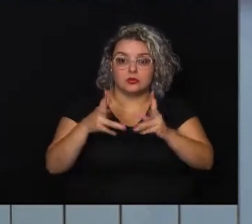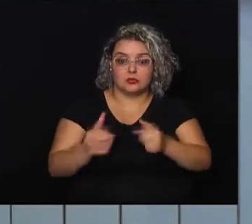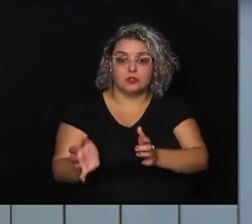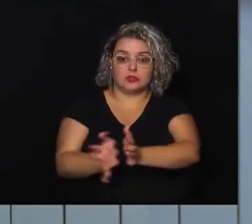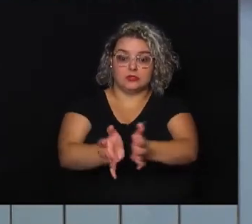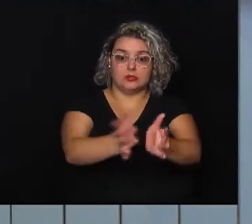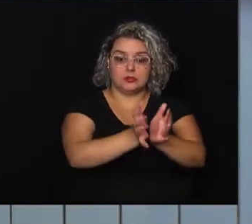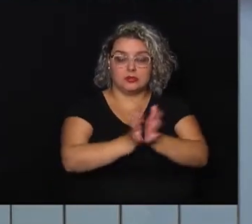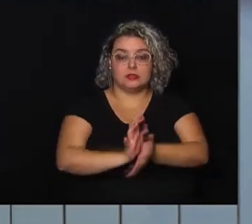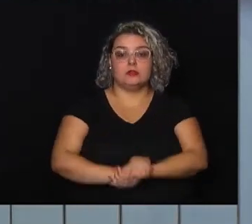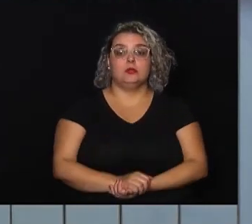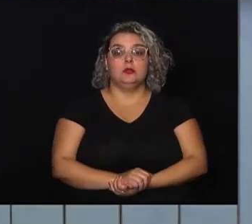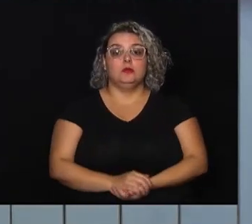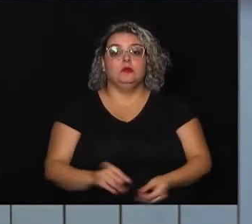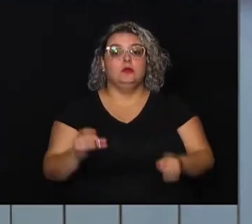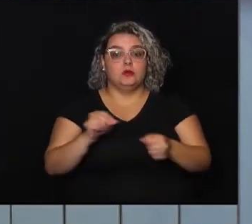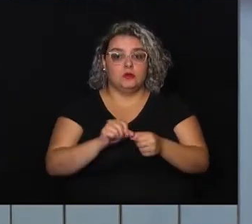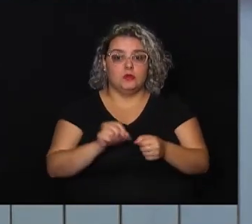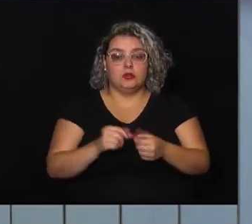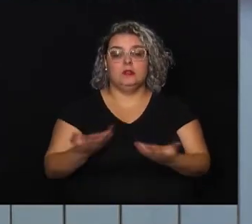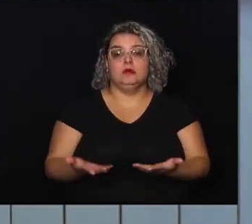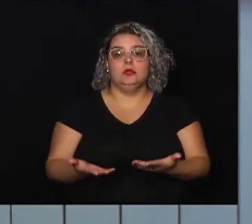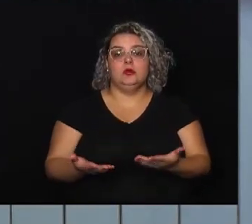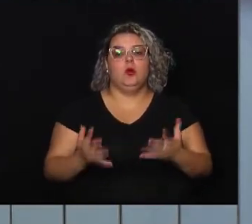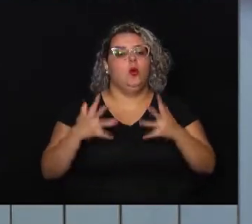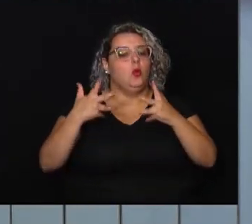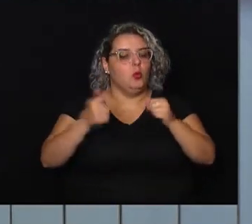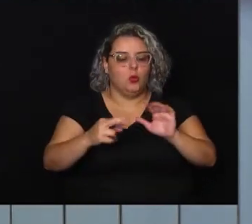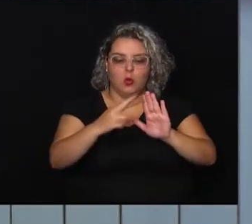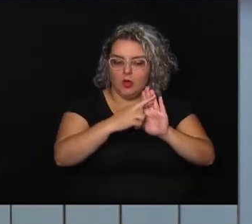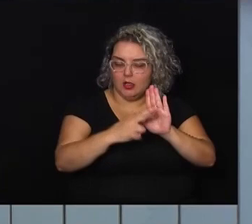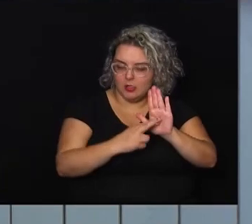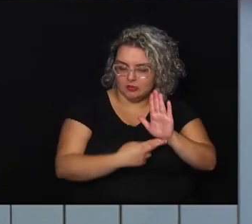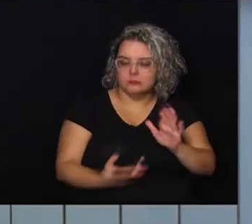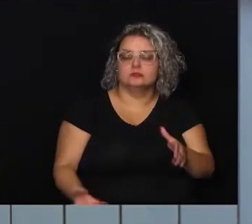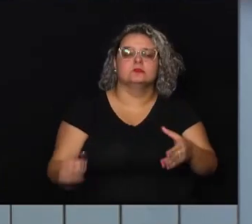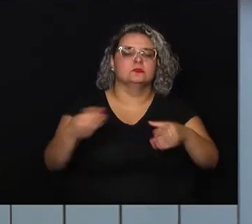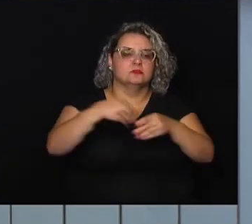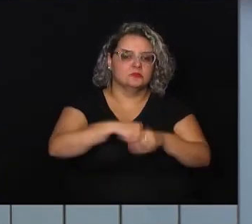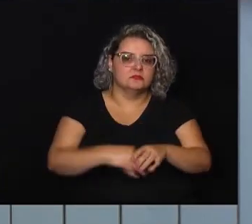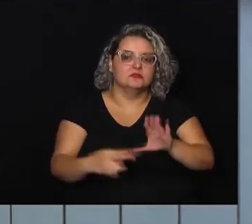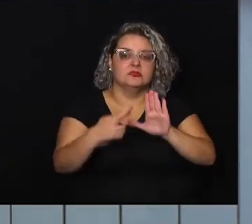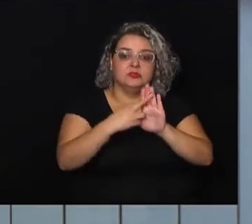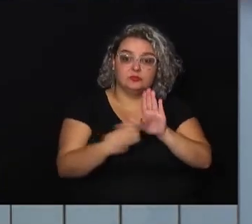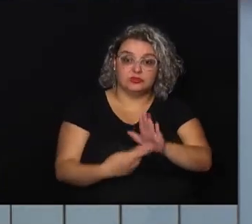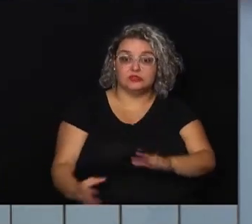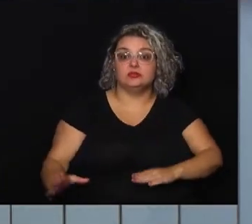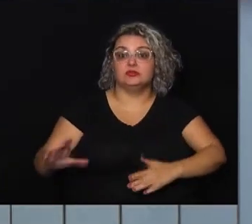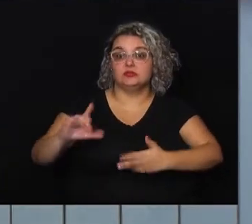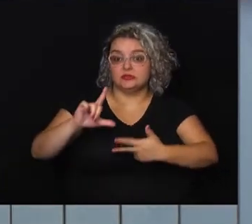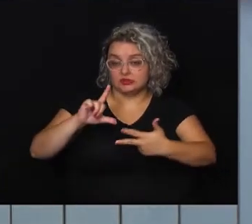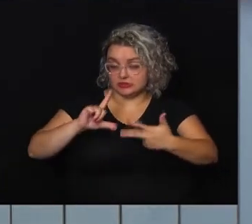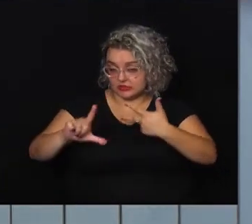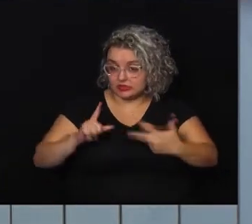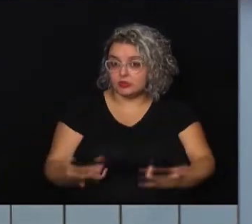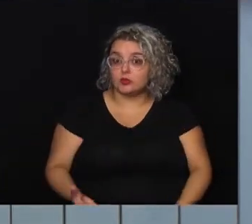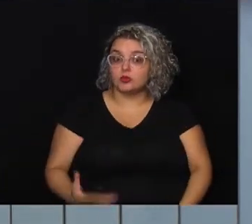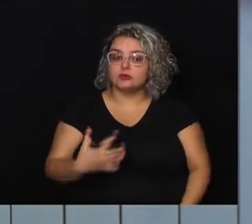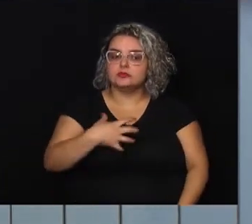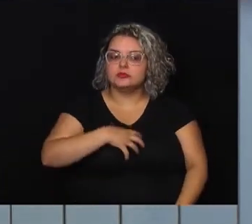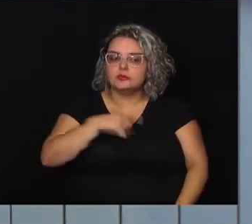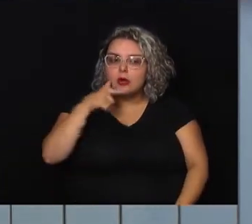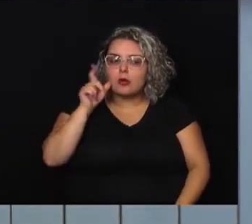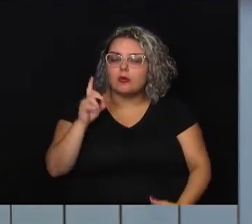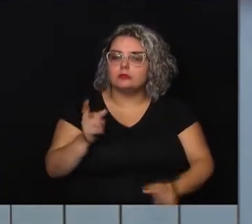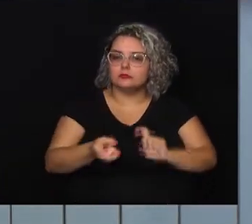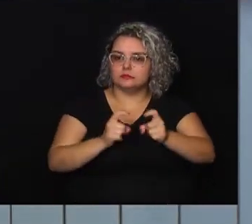comissões. Fizemos isso seguindo as diretrizes do regimento interno e uma coisa que eu pude sentir ontem na reunião é